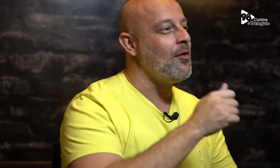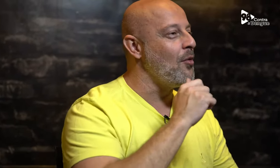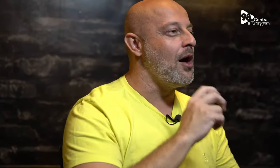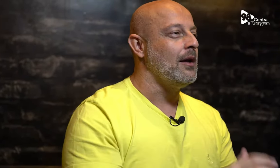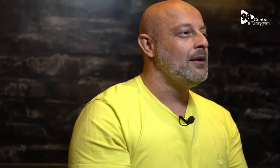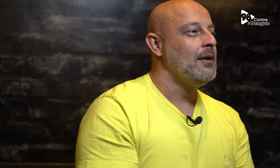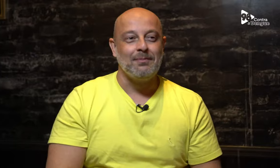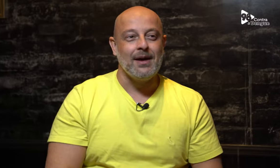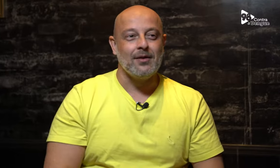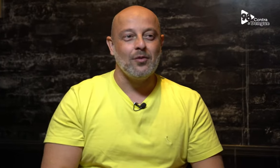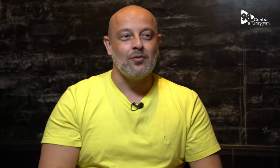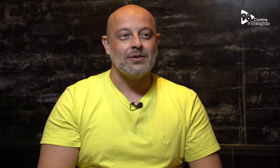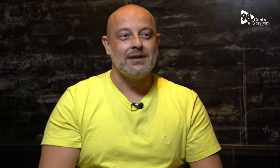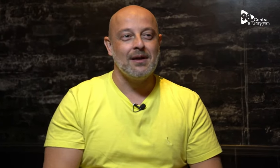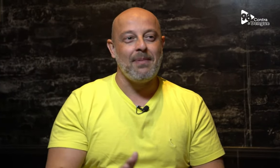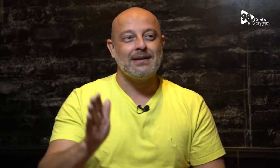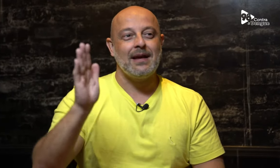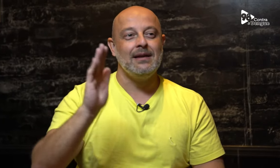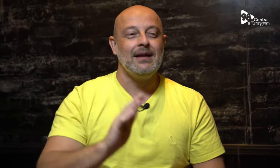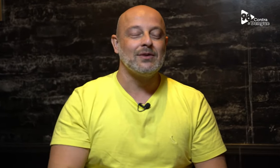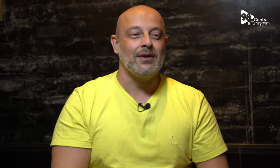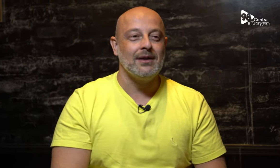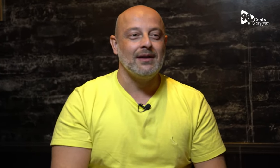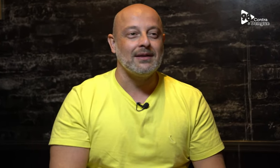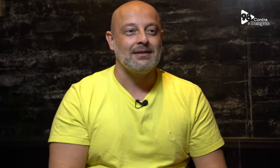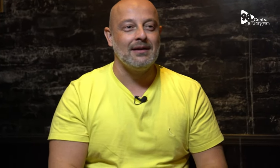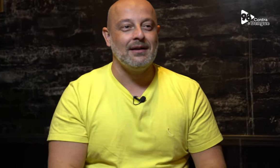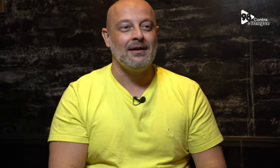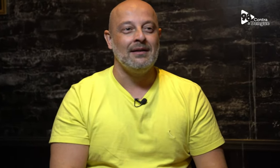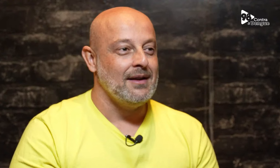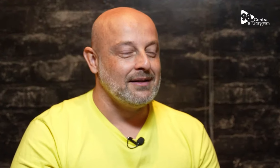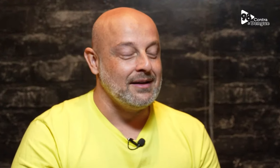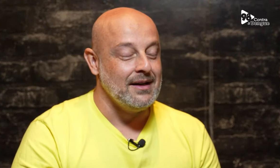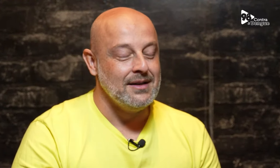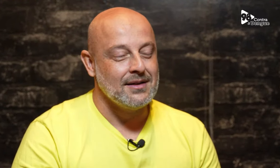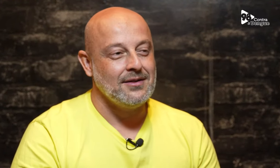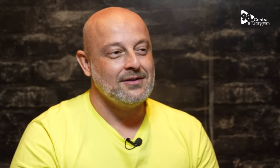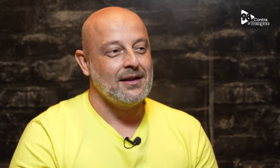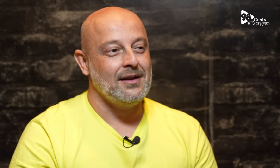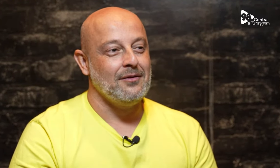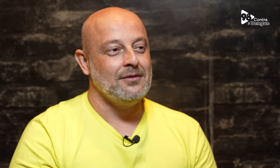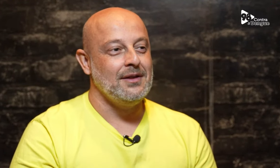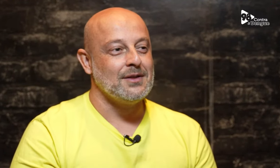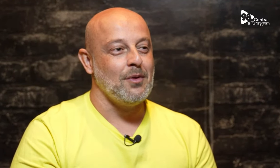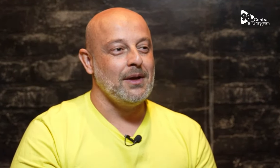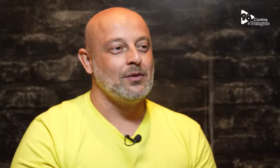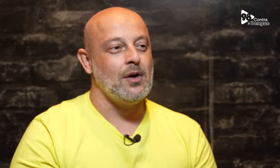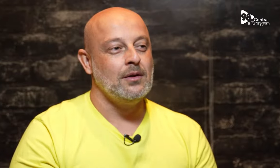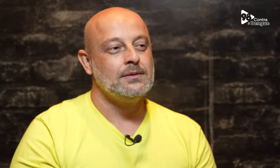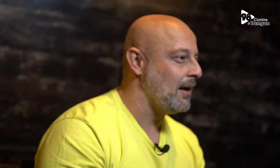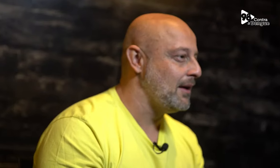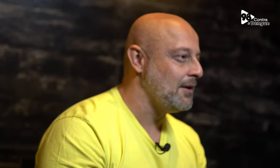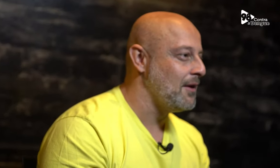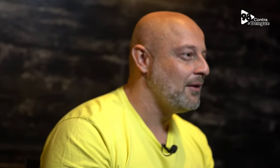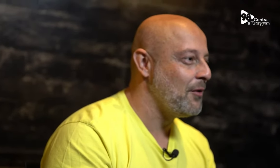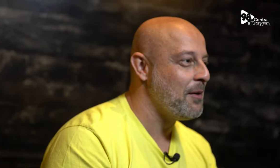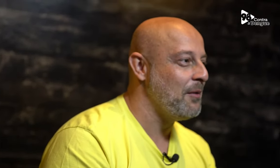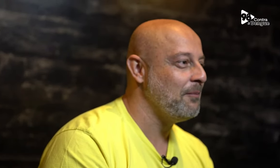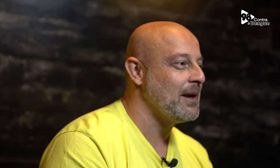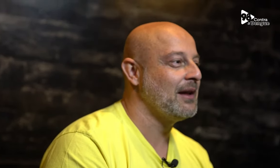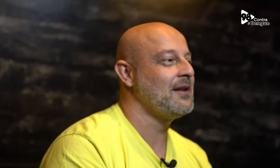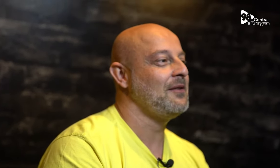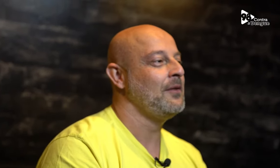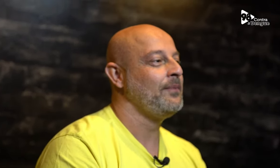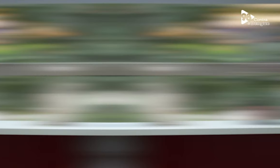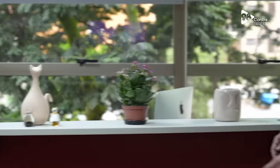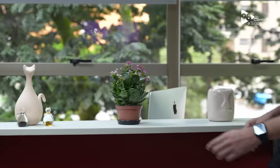tem problema não vamos embora espero que eu consiga passar ileso aí dessa essa crise que a gente tá tendo nesse momento atual a dengue não é é não